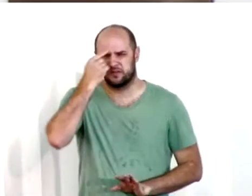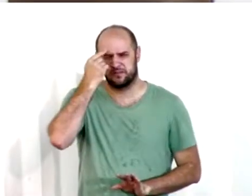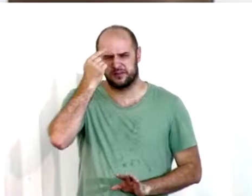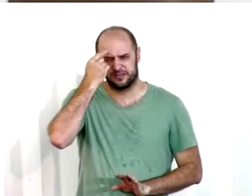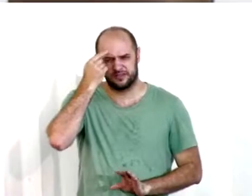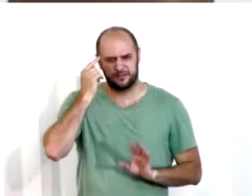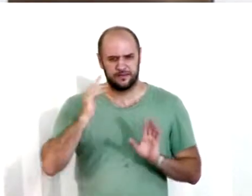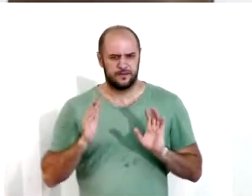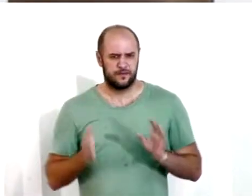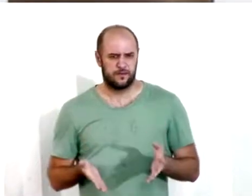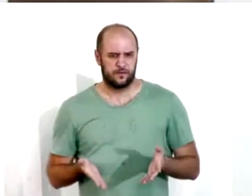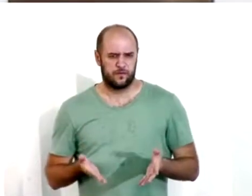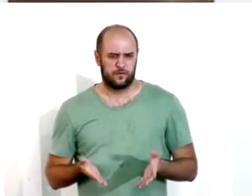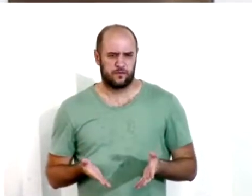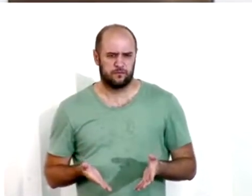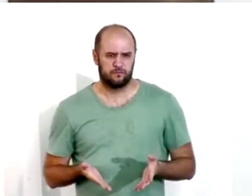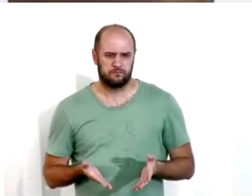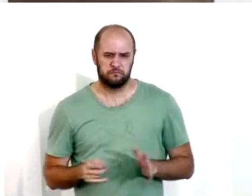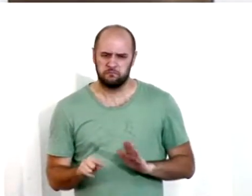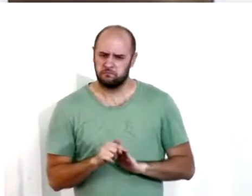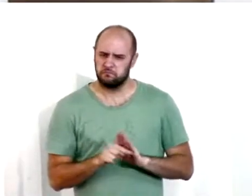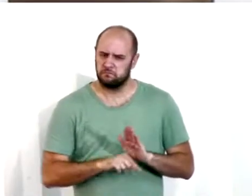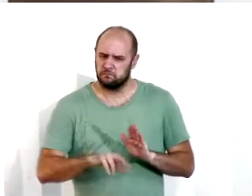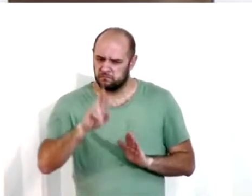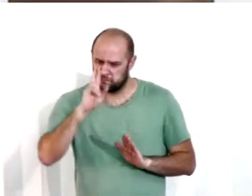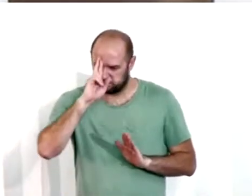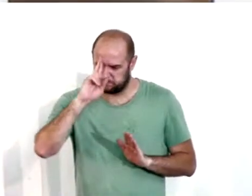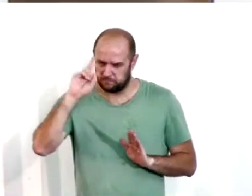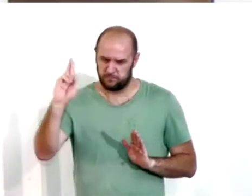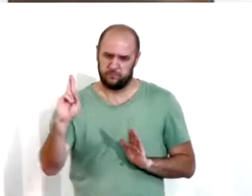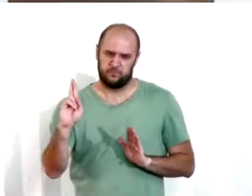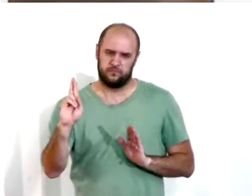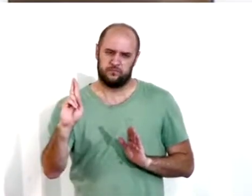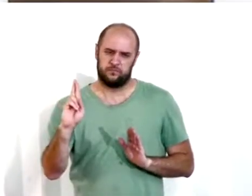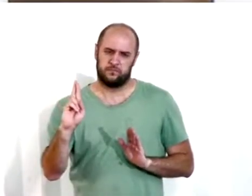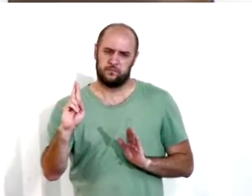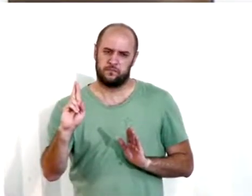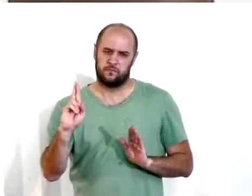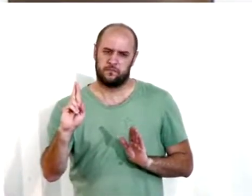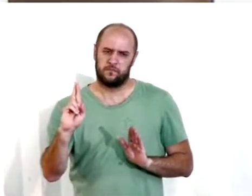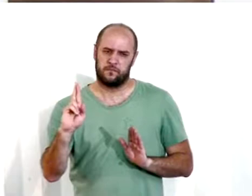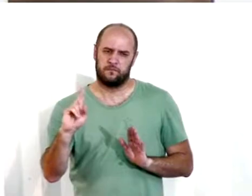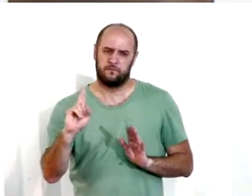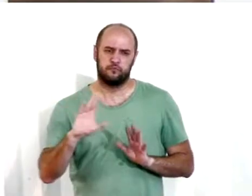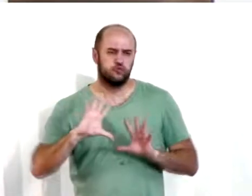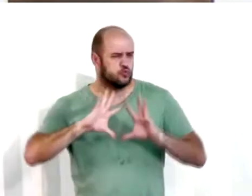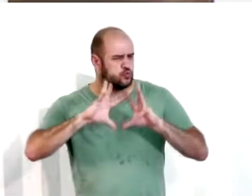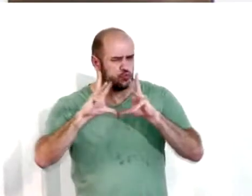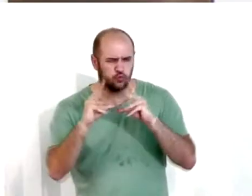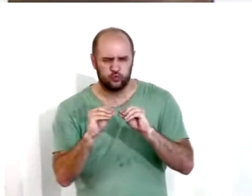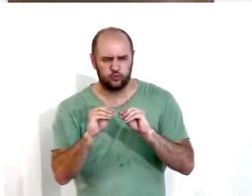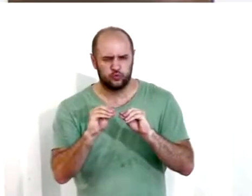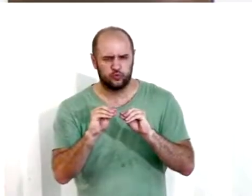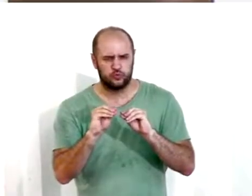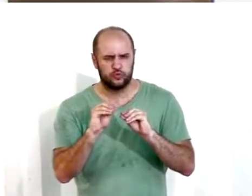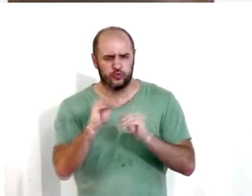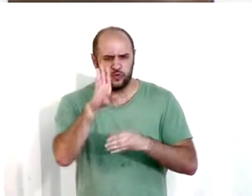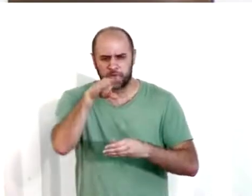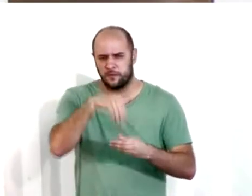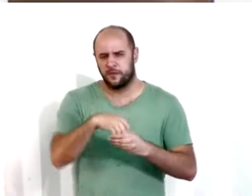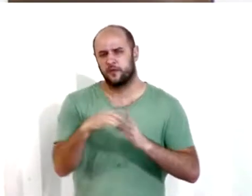de vir na plenitude dos tempos, como veio e como aconteceu e como faz parte de